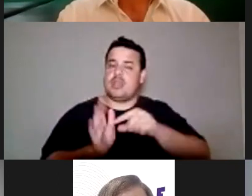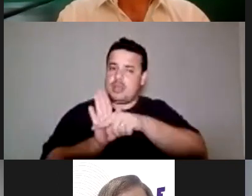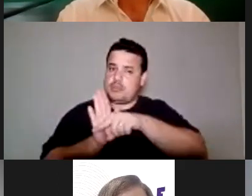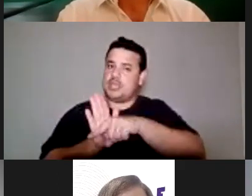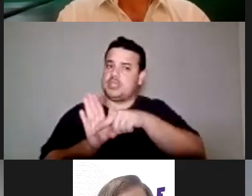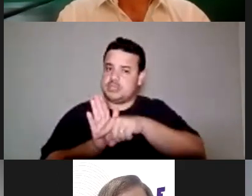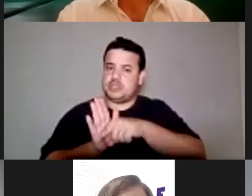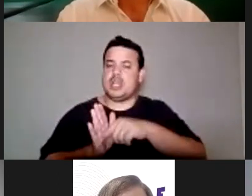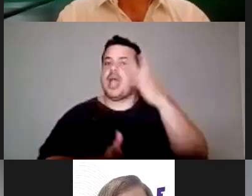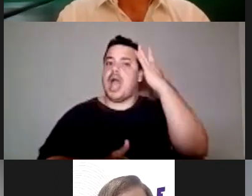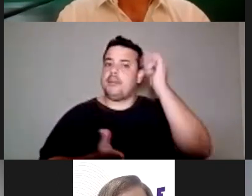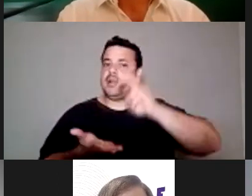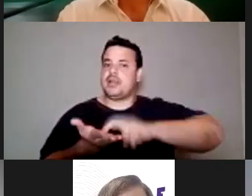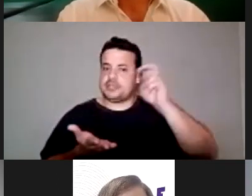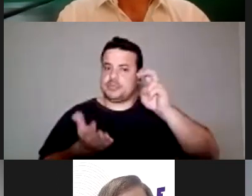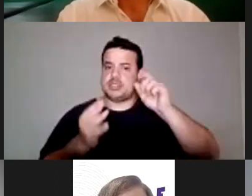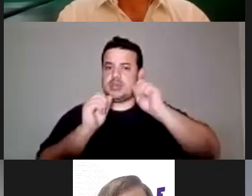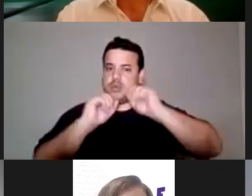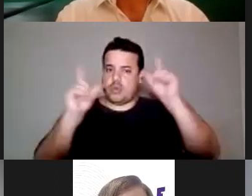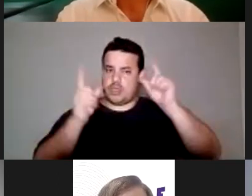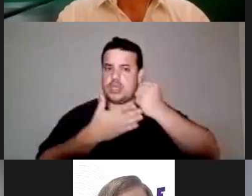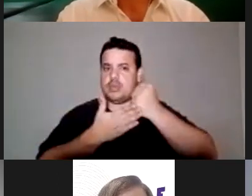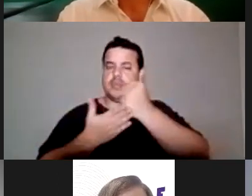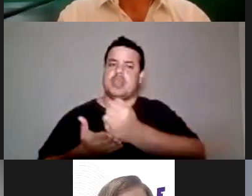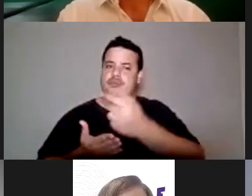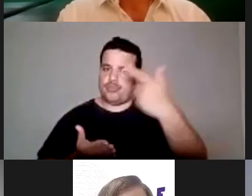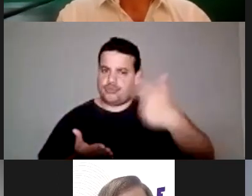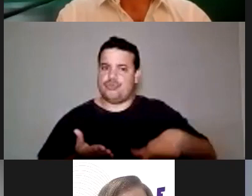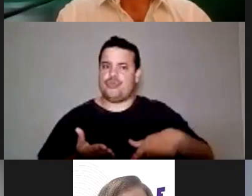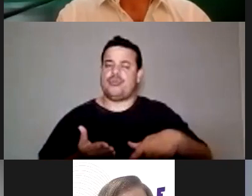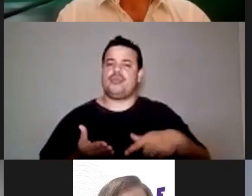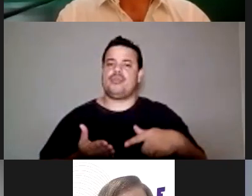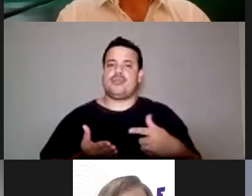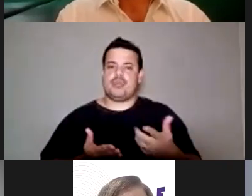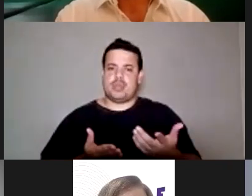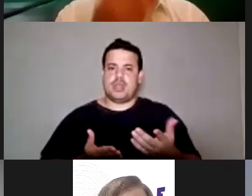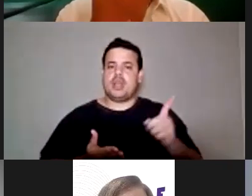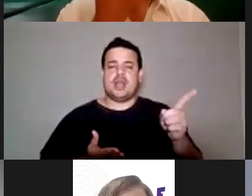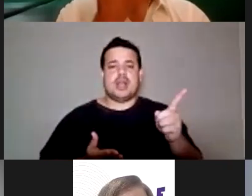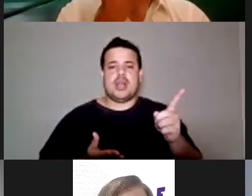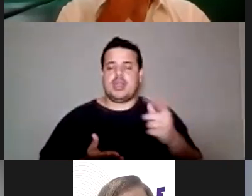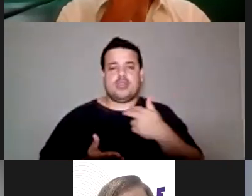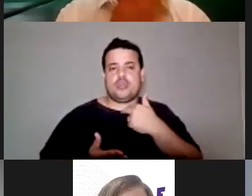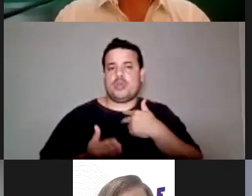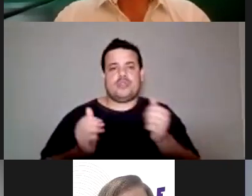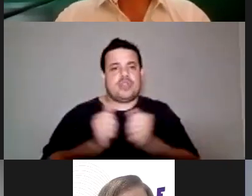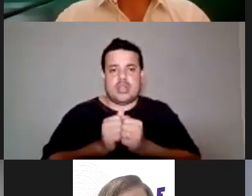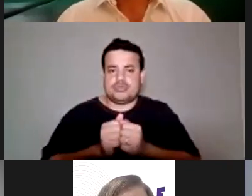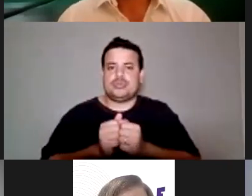No outro dia de manhã cedo, acordei e levaram eu de volta para... a senhora não vai poder ficar com ele, foi para a